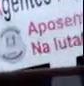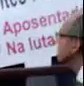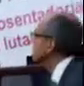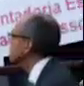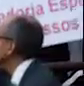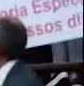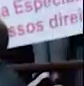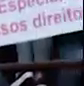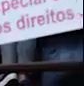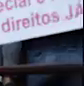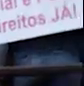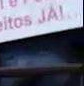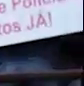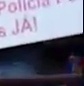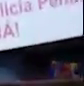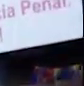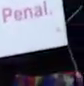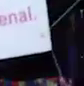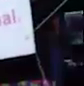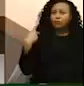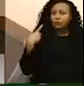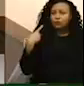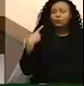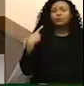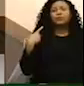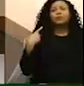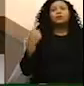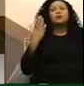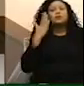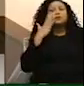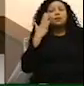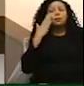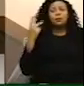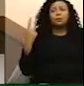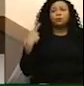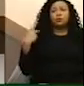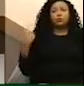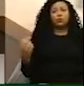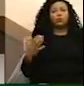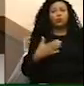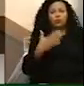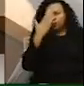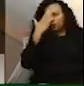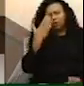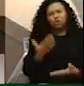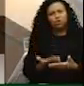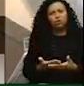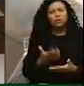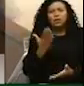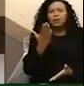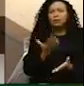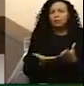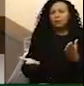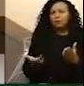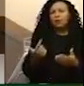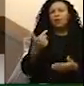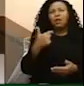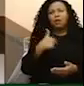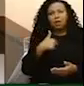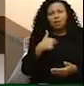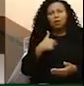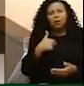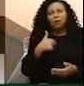vem acompanhando a atuação da nossa bancada aqui sabe que a bancada do Partido Novo não acredita em causa perdida. Eu me